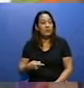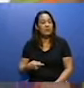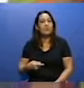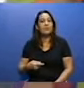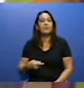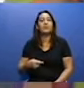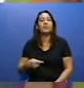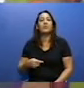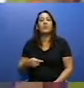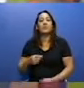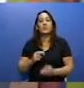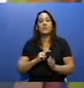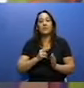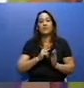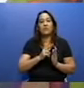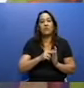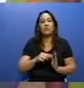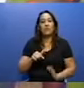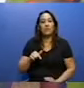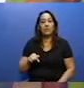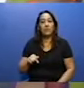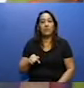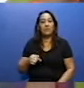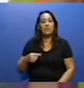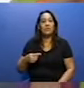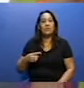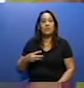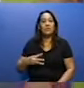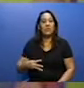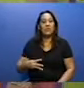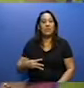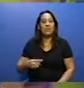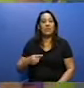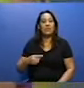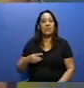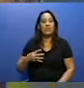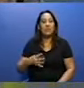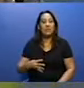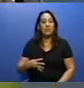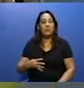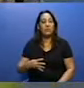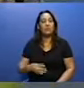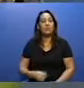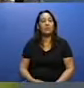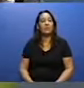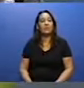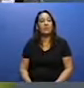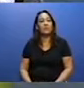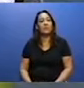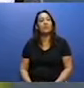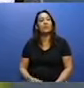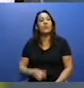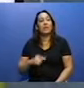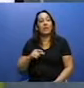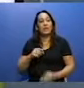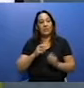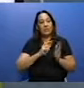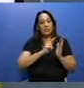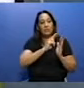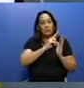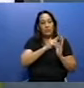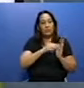figura 7? 13, 14. Então a minha figura 7 teria, olha